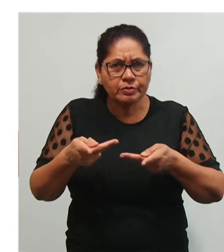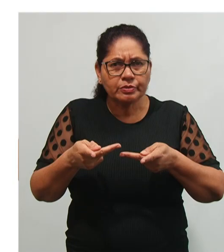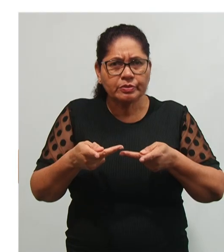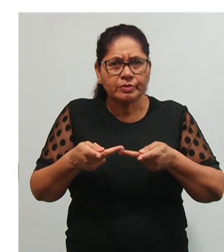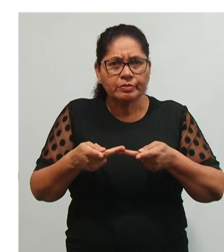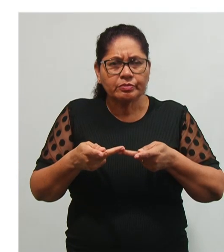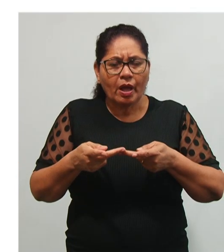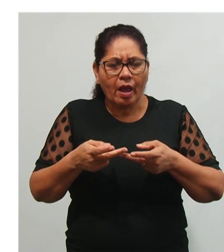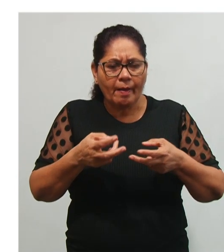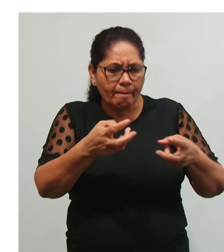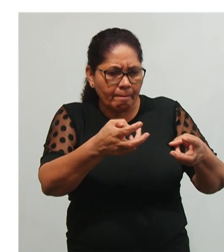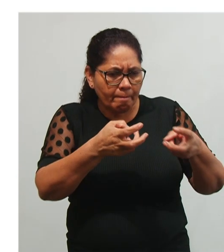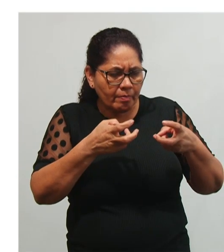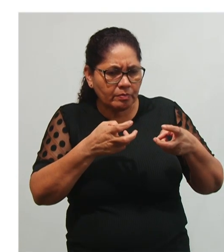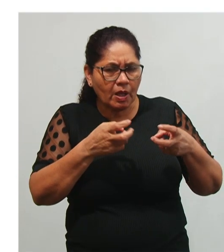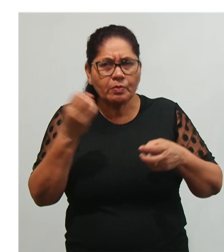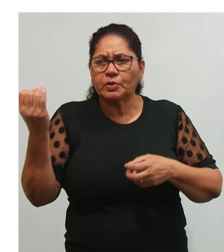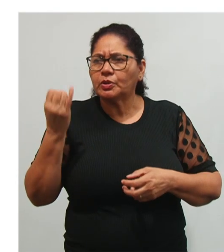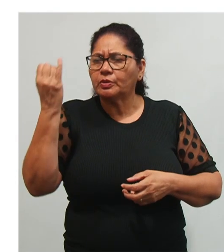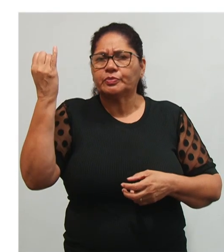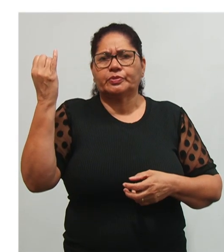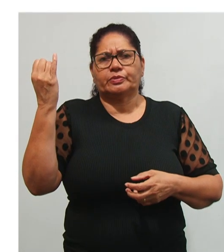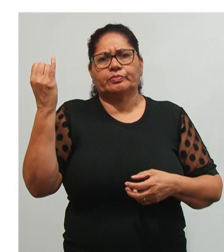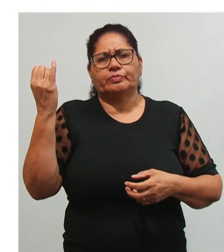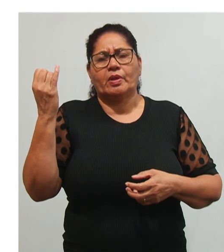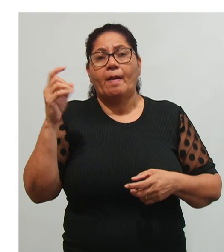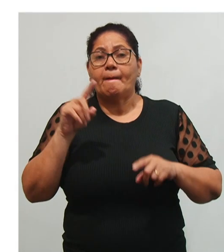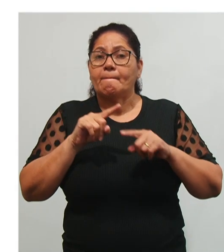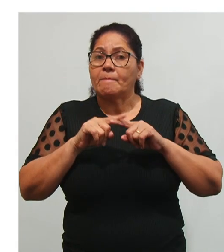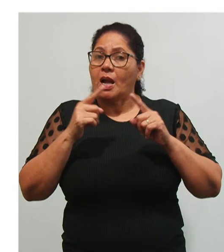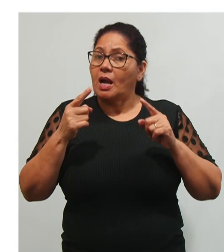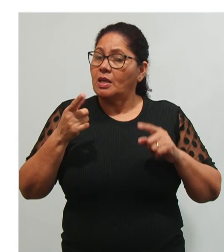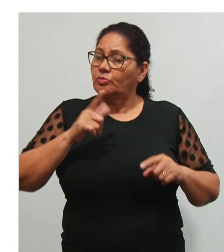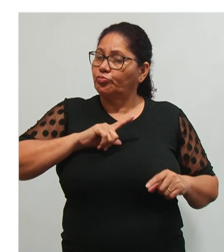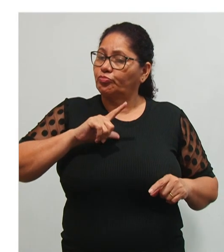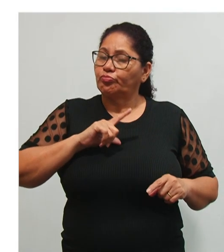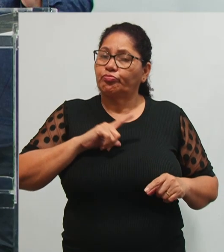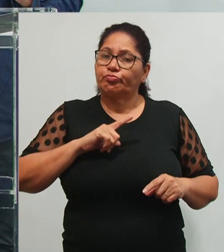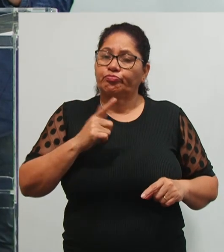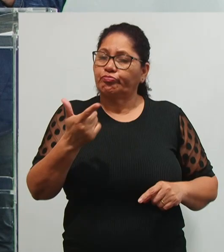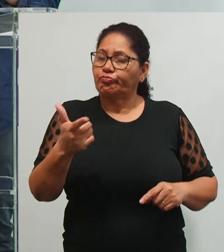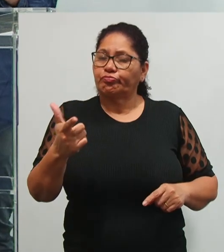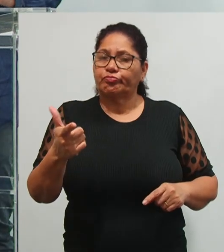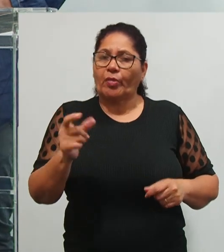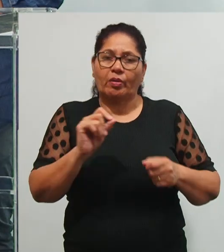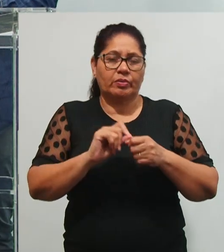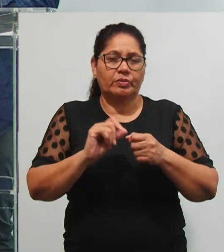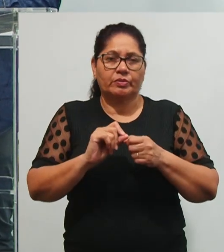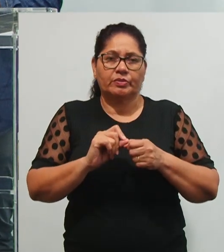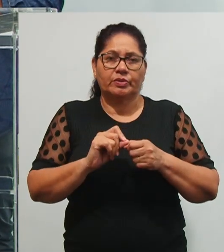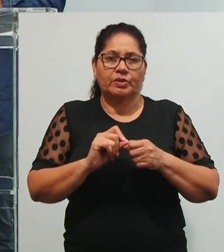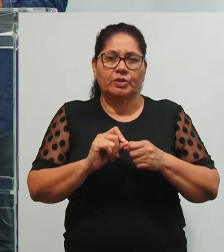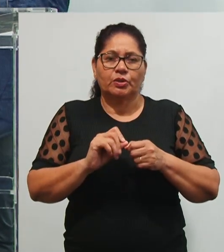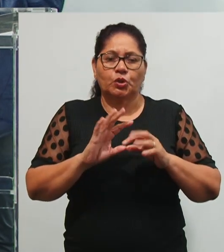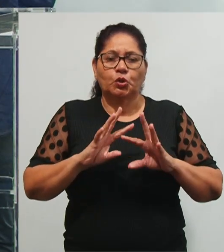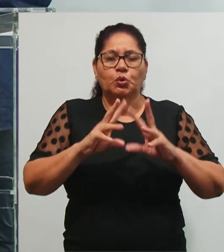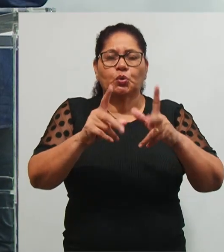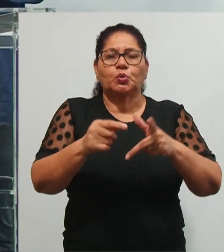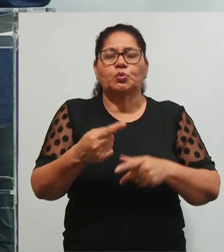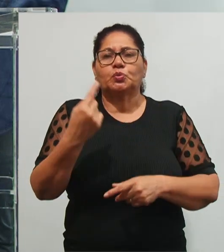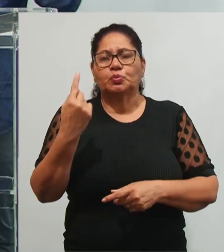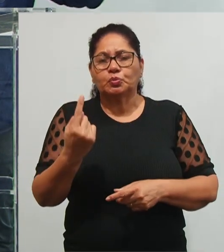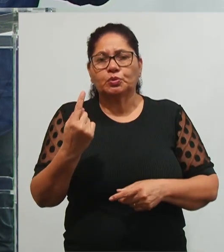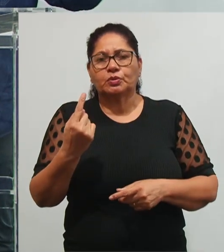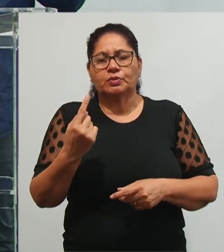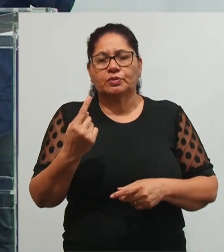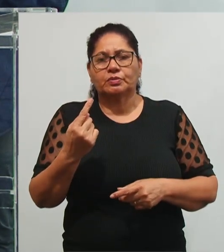que projetos identificados como todos importantes, né? Mas eu não tenho condições de executá-los de